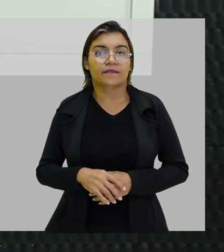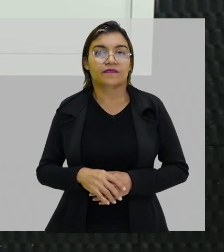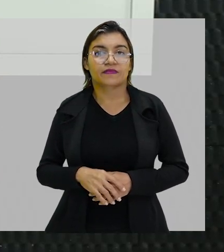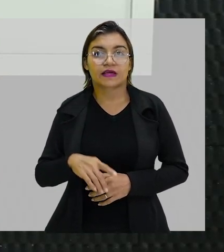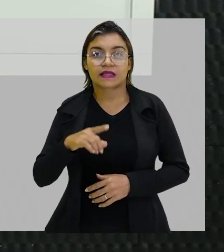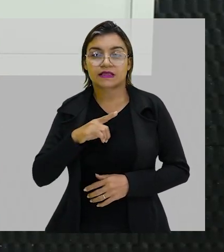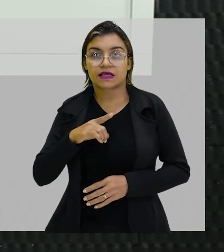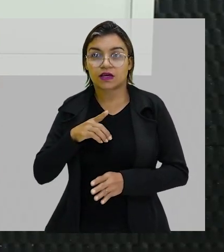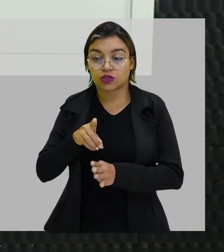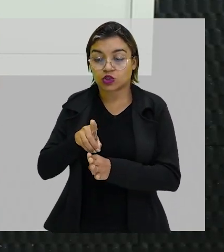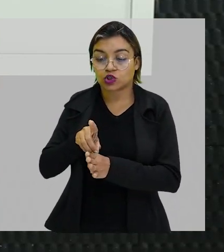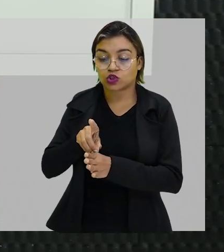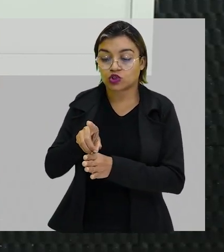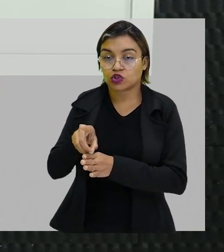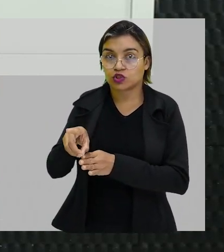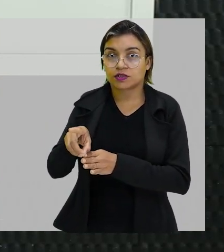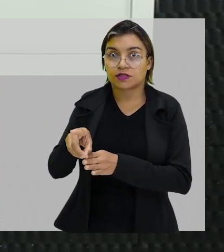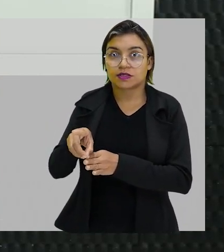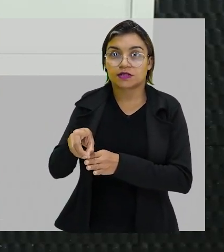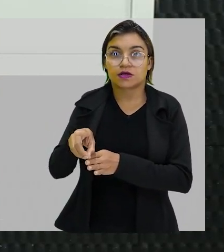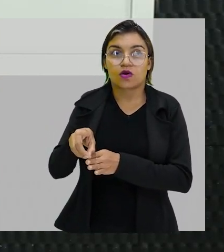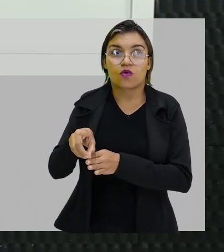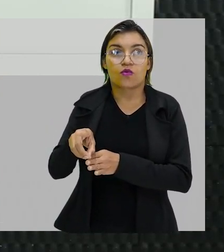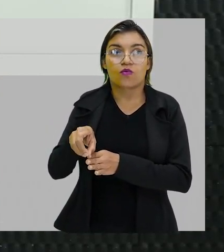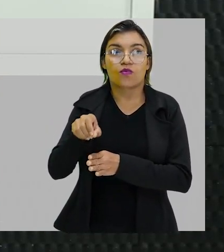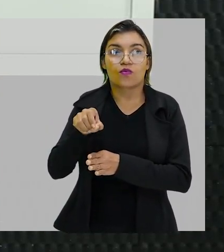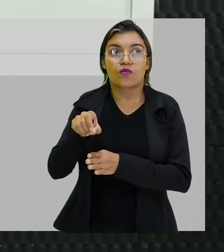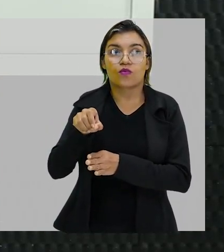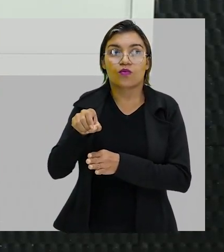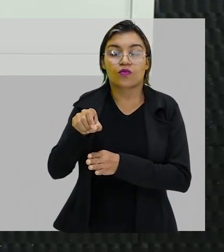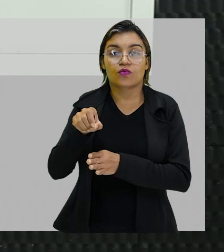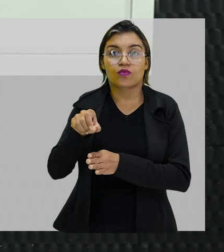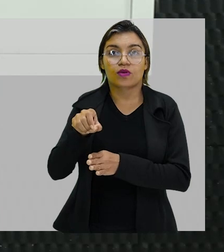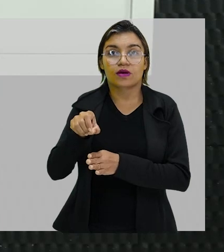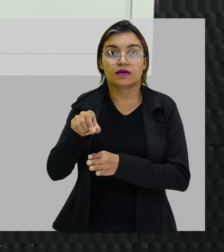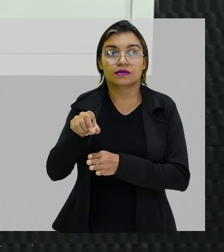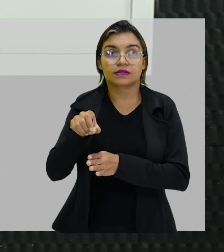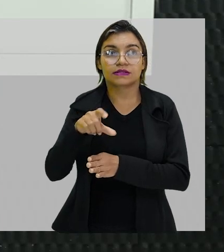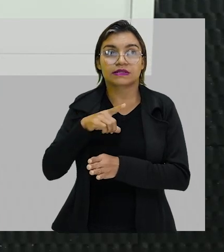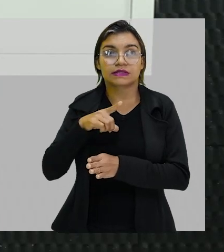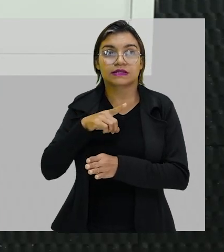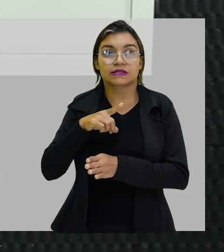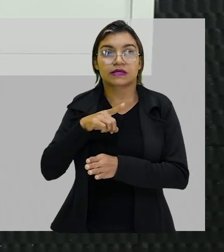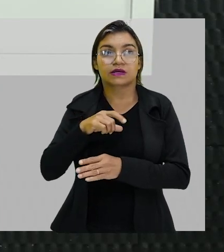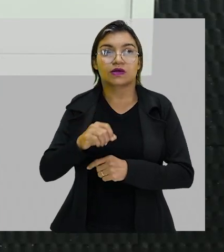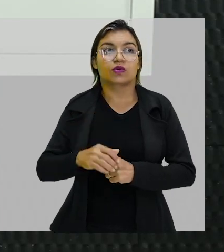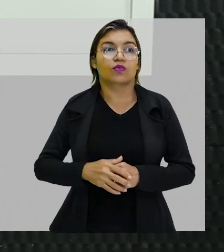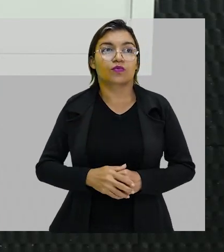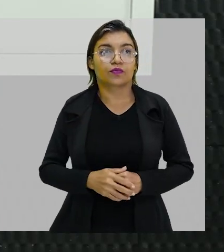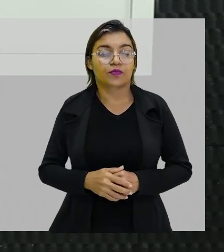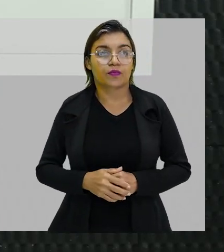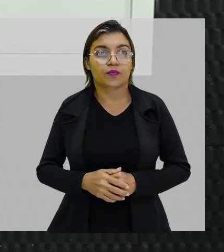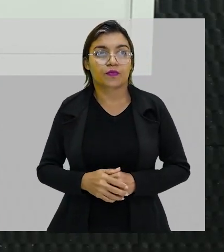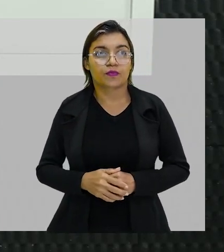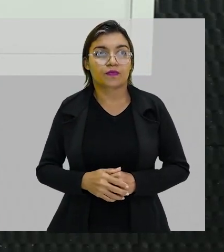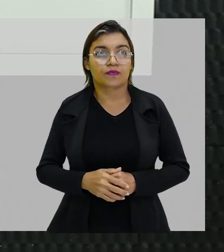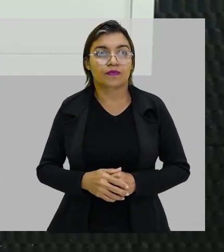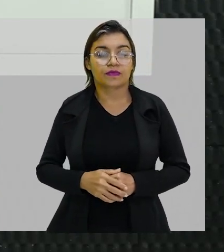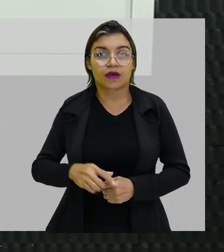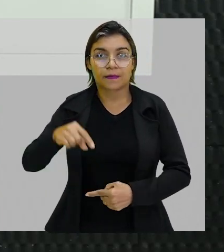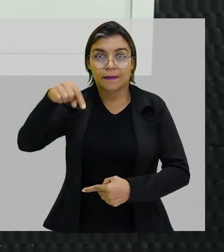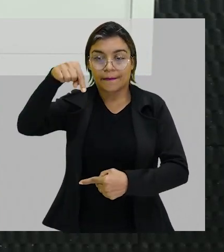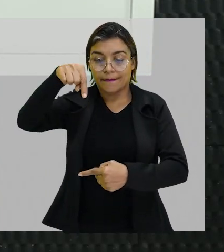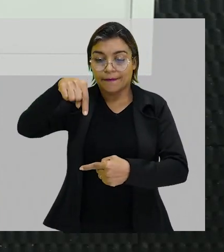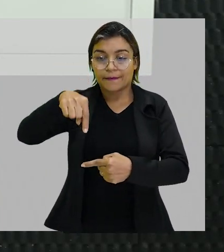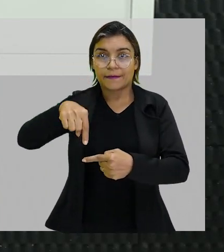direção que acaba sendo aí perpendicular ao campo.